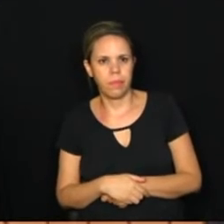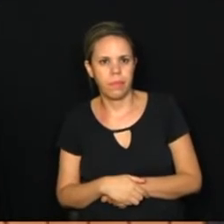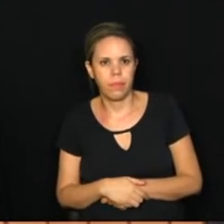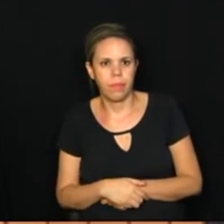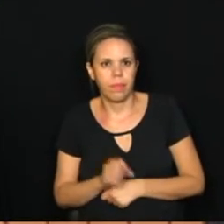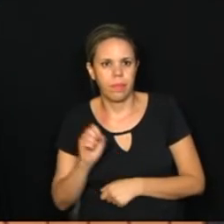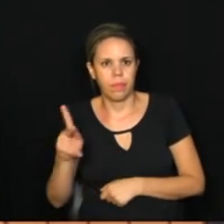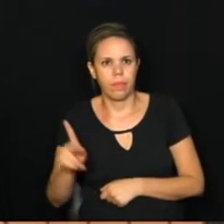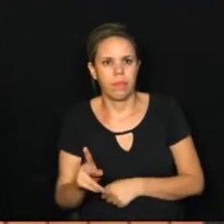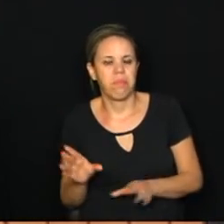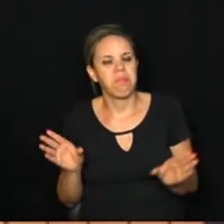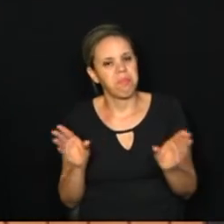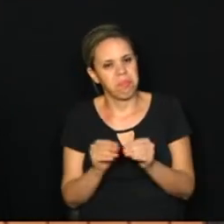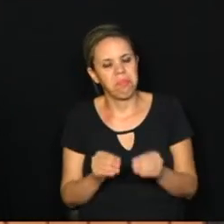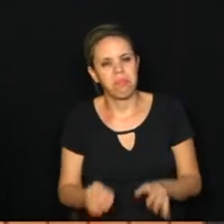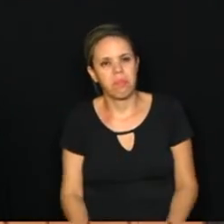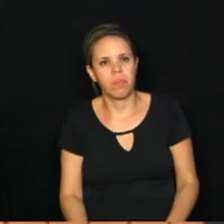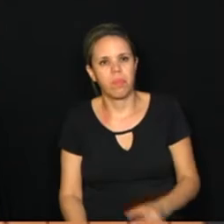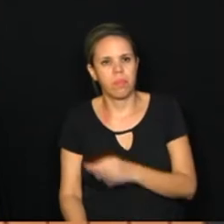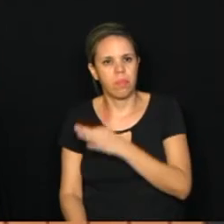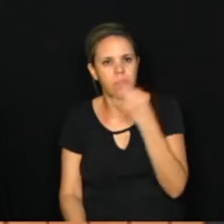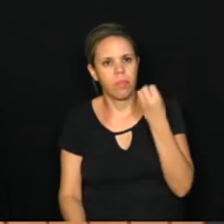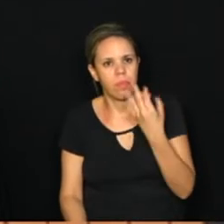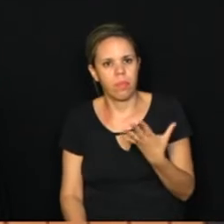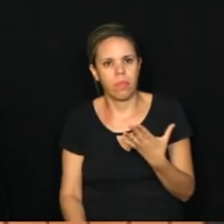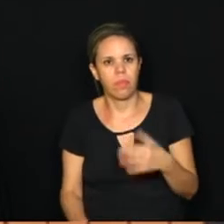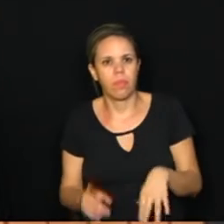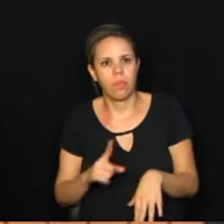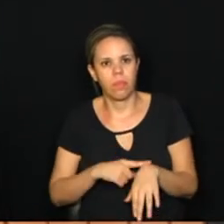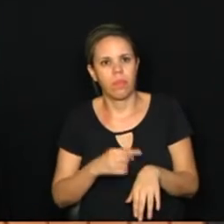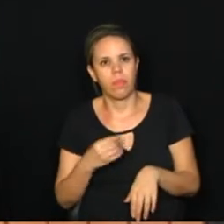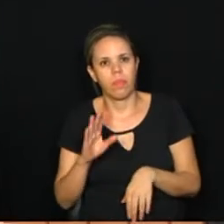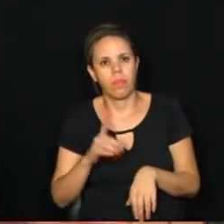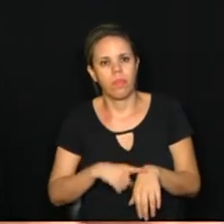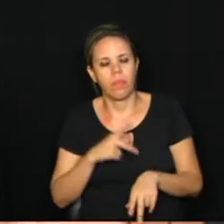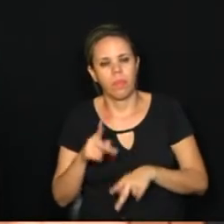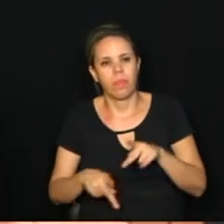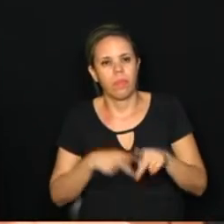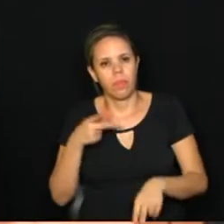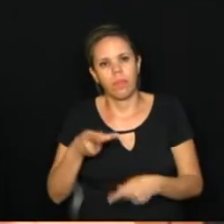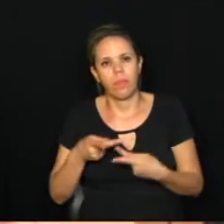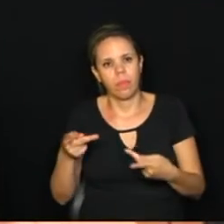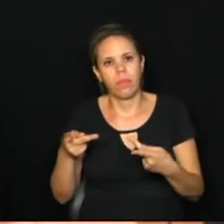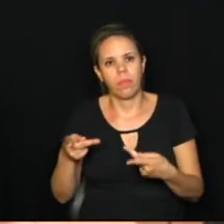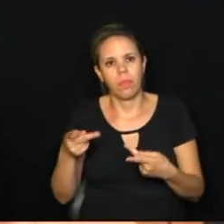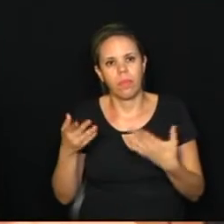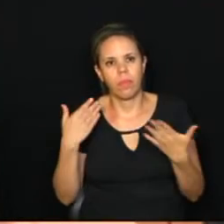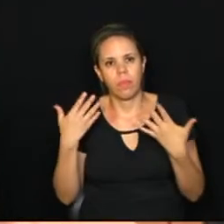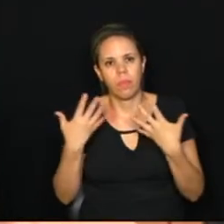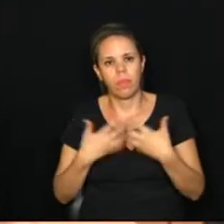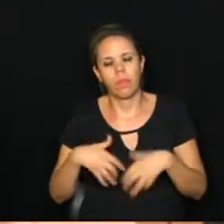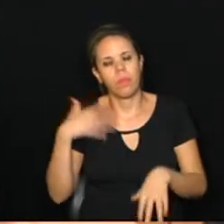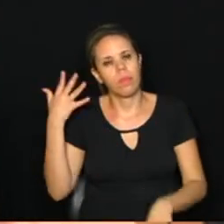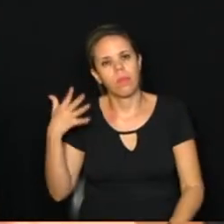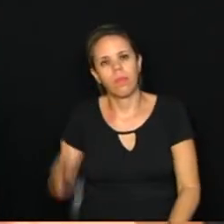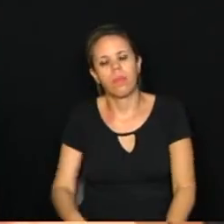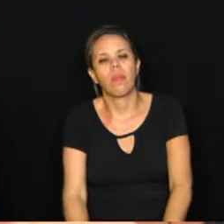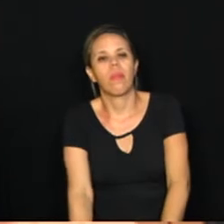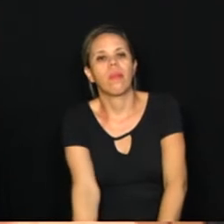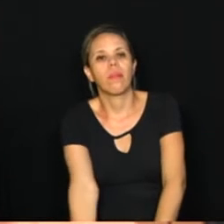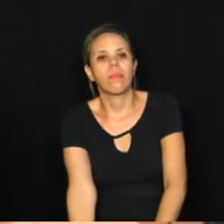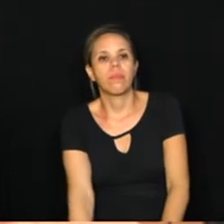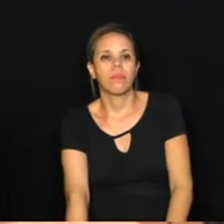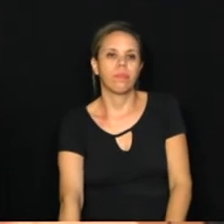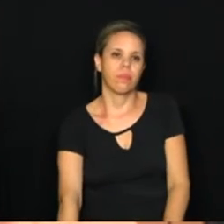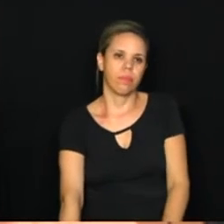Ok, foi sucinto, hein? É bom, porque assim a gente tenta dar mais tempo para os nossos debatedores. Eu queria